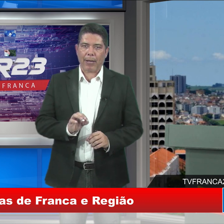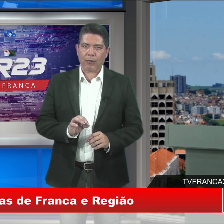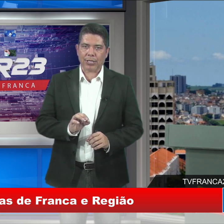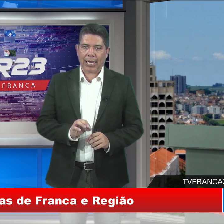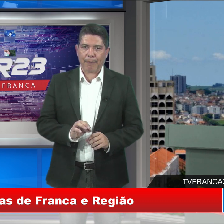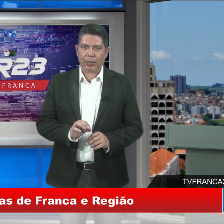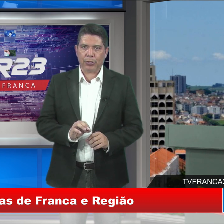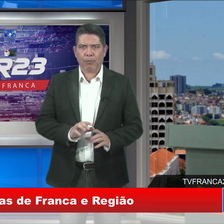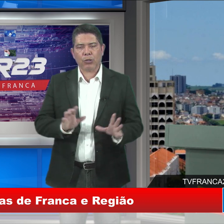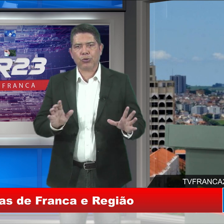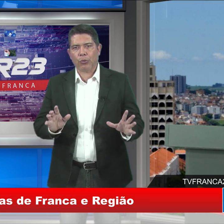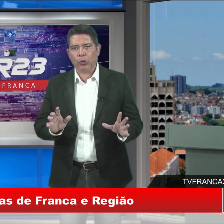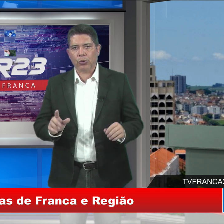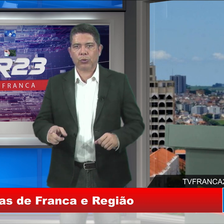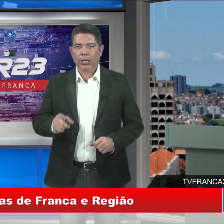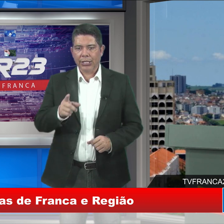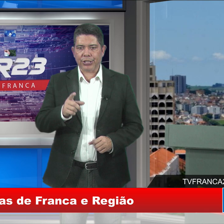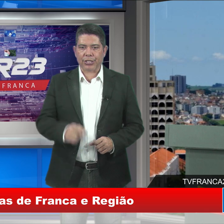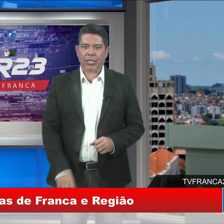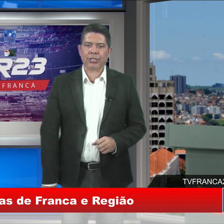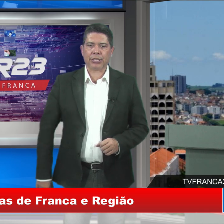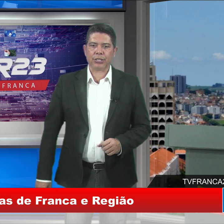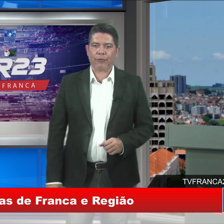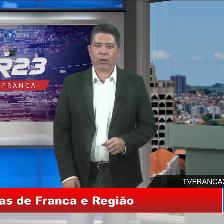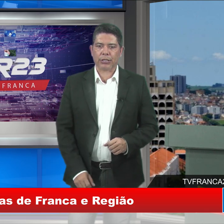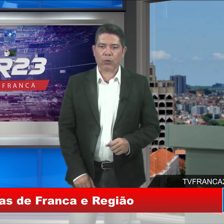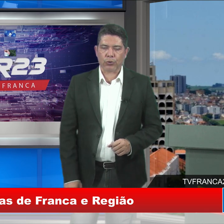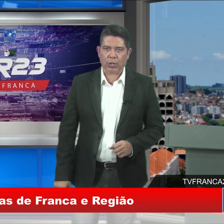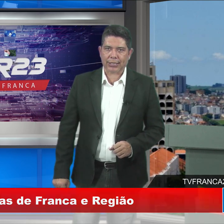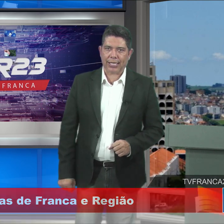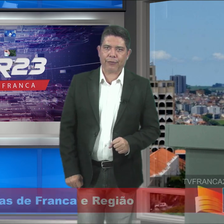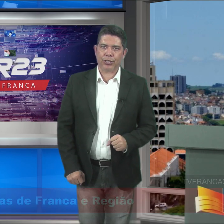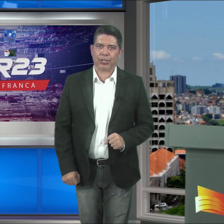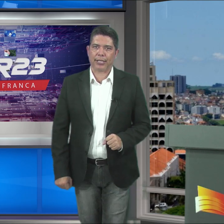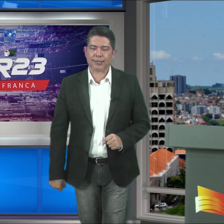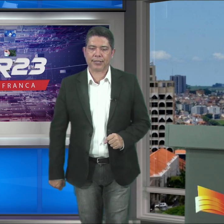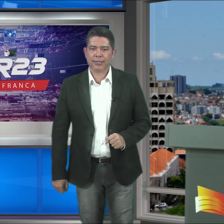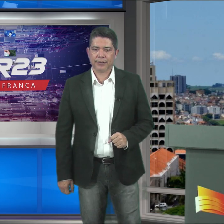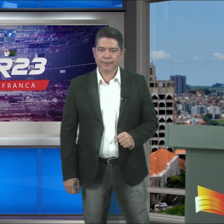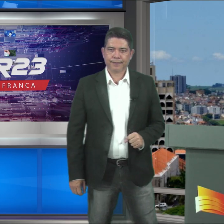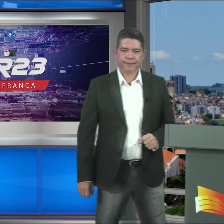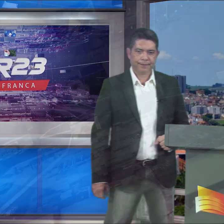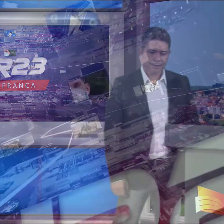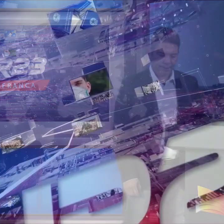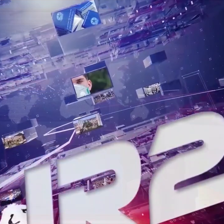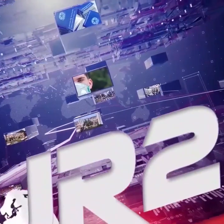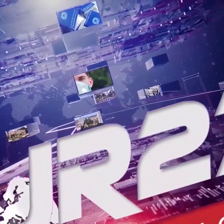uma pausa rapidinho, menos de um minuto, e já a gente está de volta com o JR23.